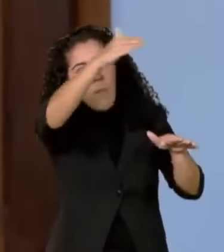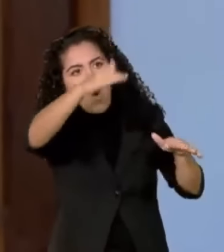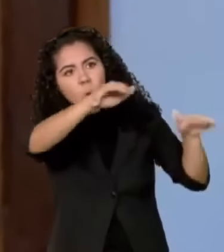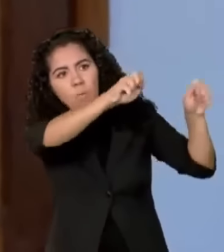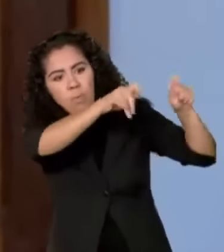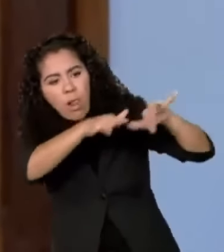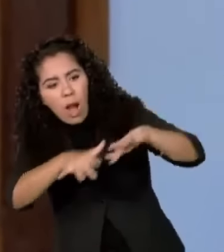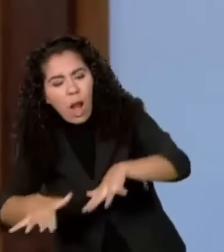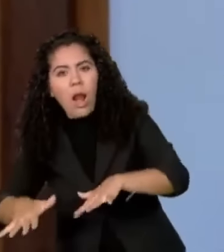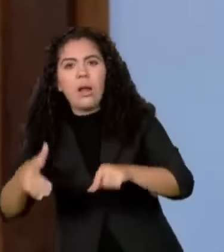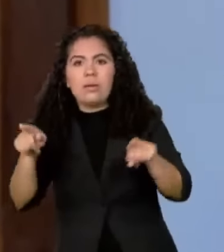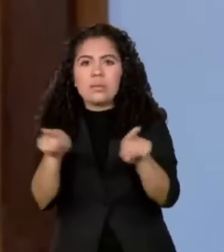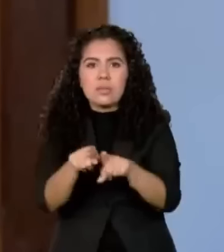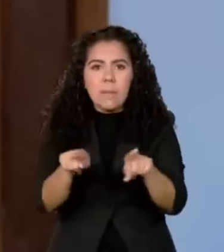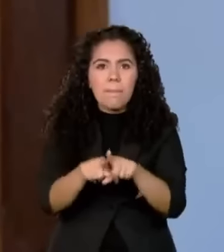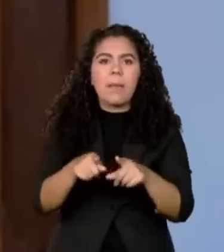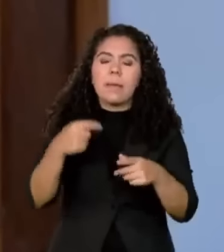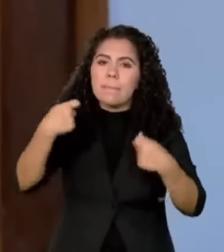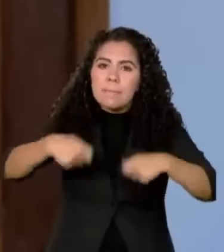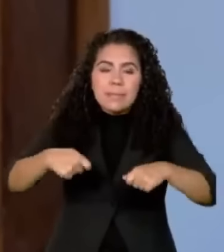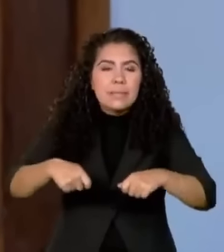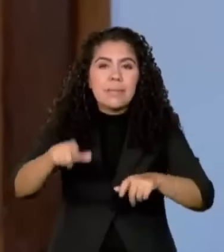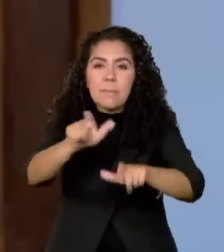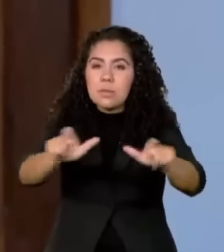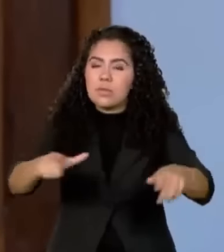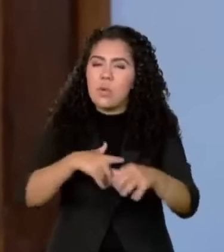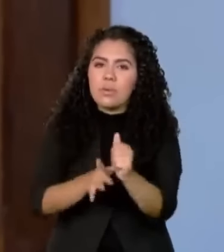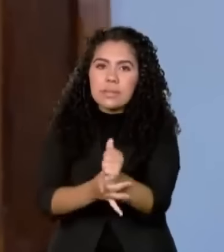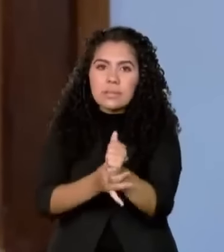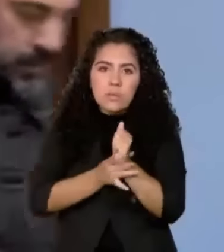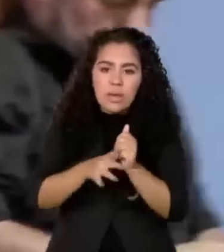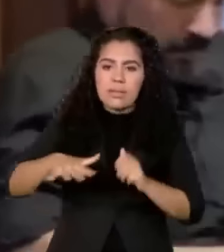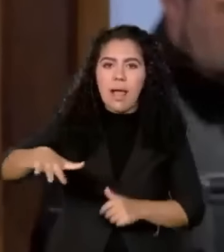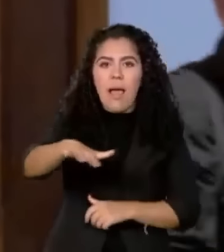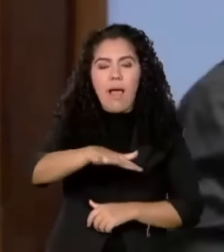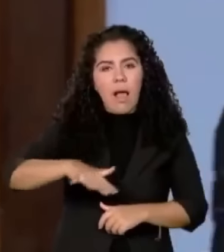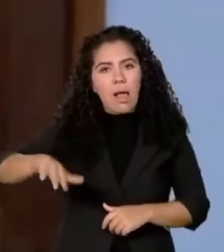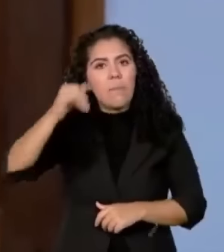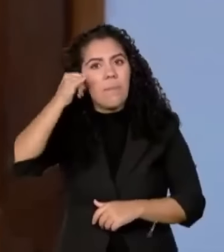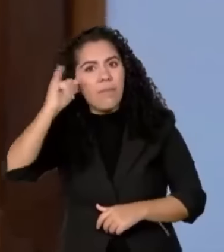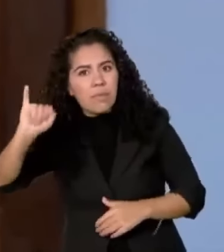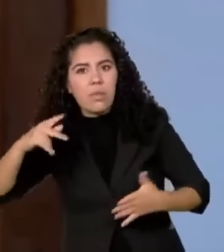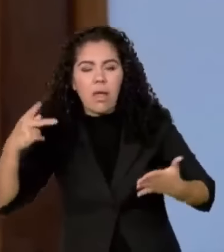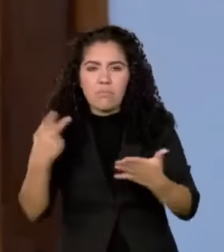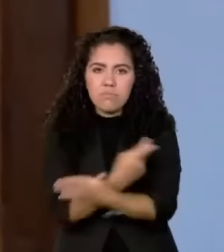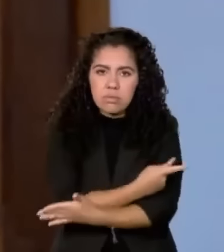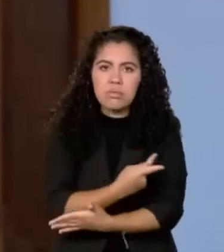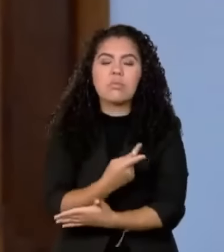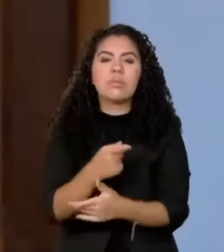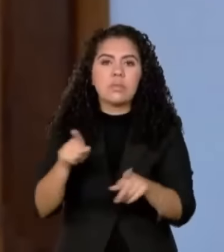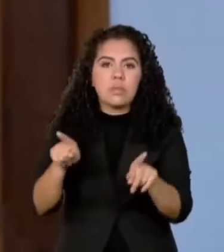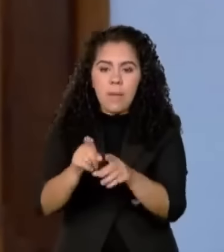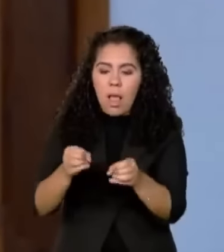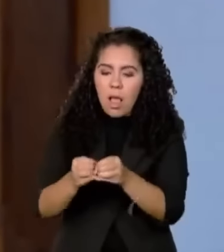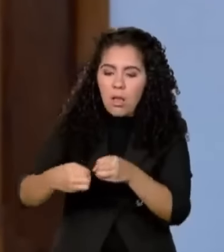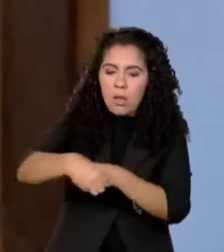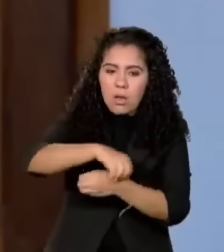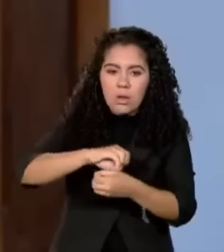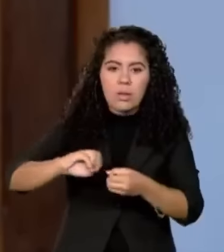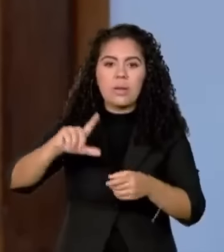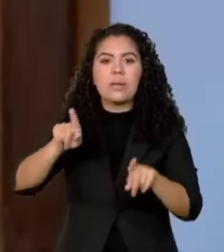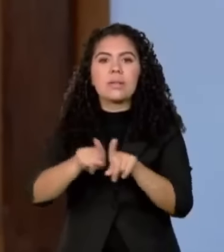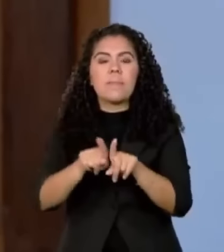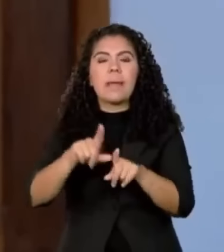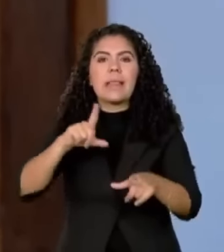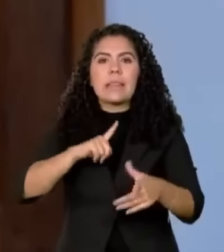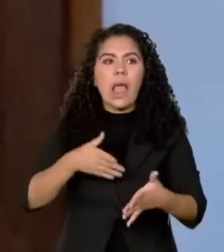colocar na situação de segurança possível, nas mediações dos seus municípios, sabendo que tem muita restrição também